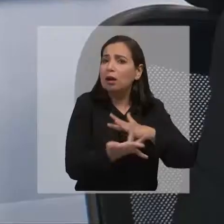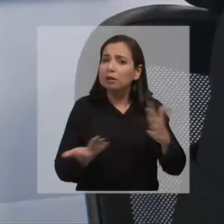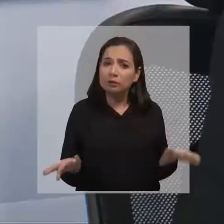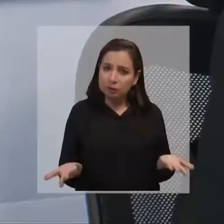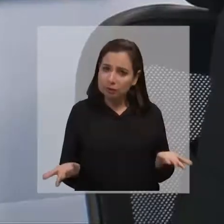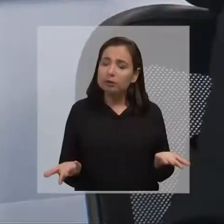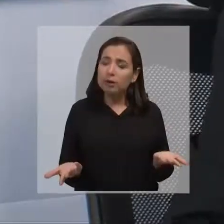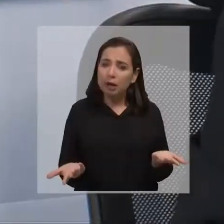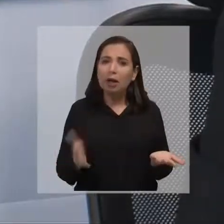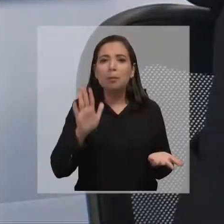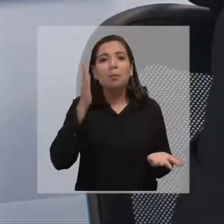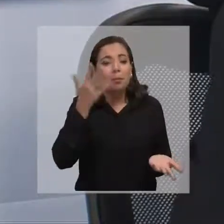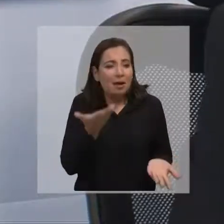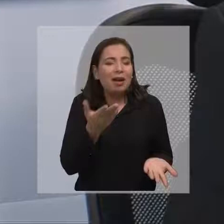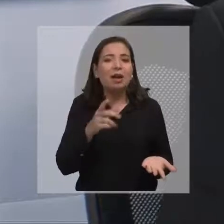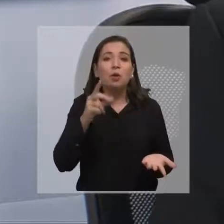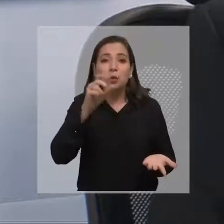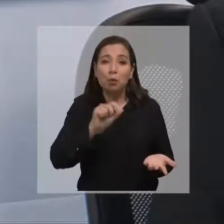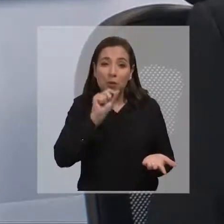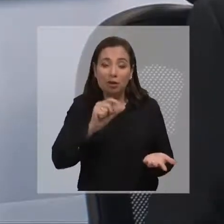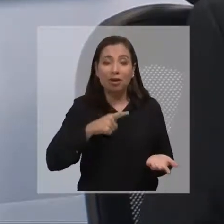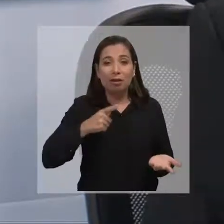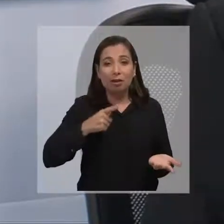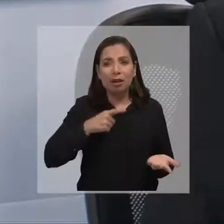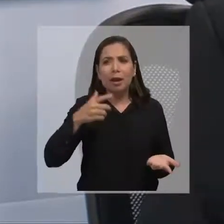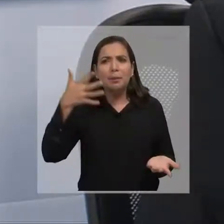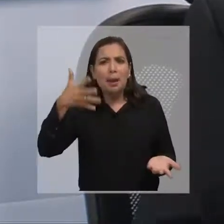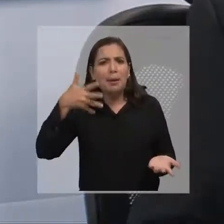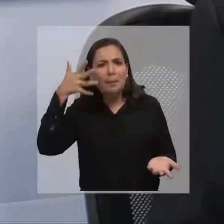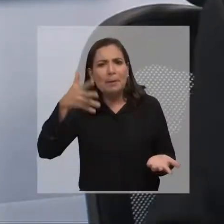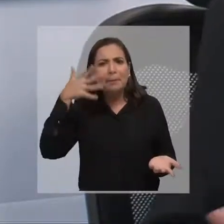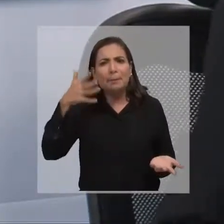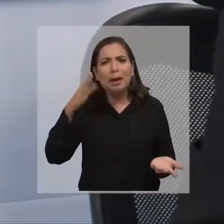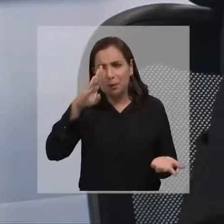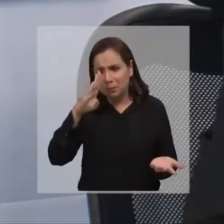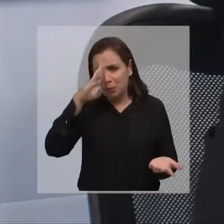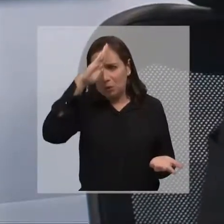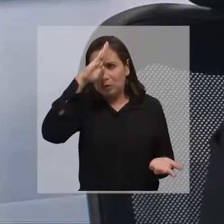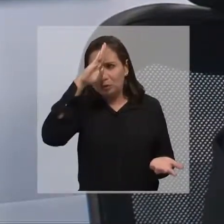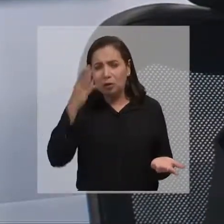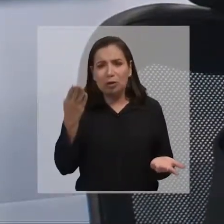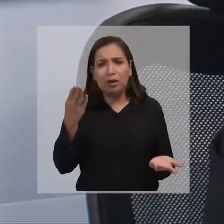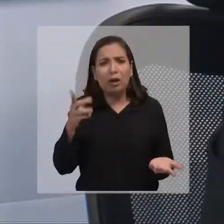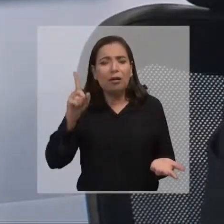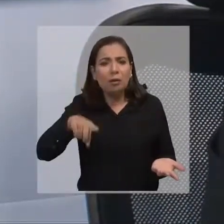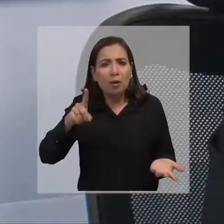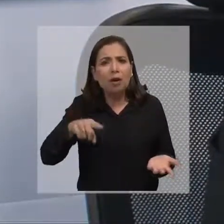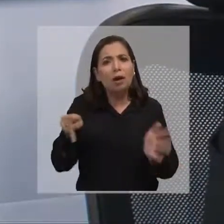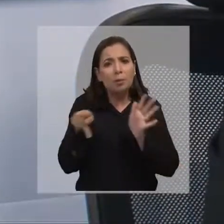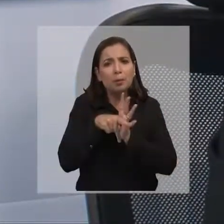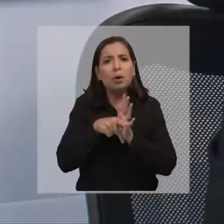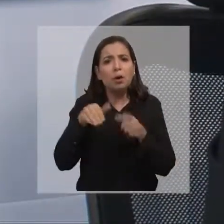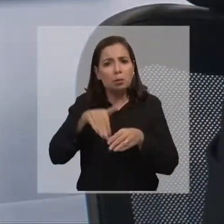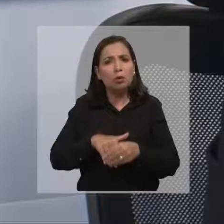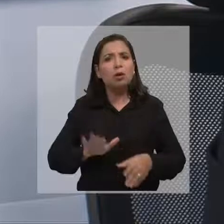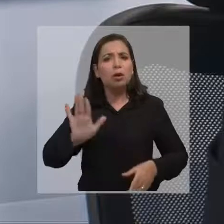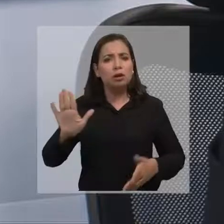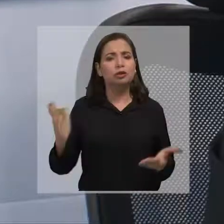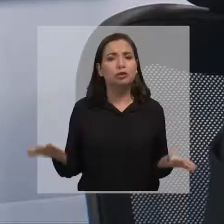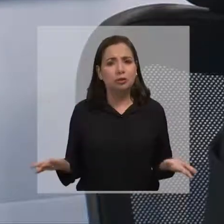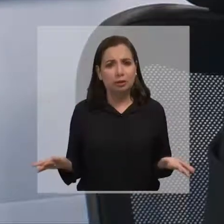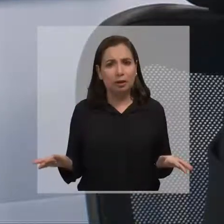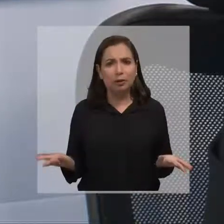problemas muito grandes, porque o discurso do Bolsonaro no Twitter é de candidato. Não é de um presidente, não é de um